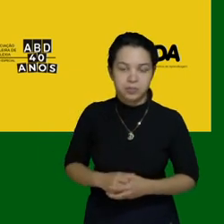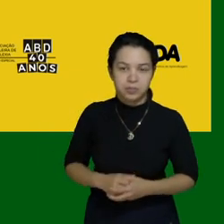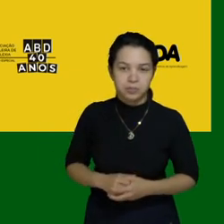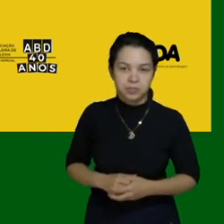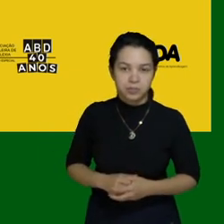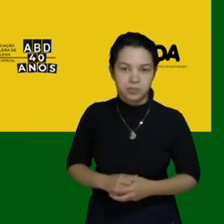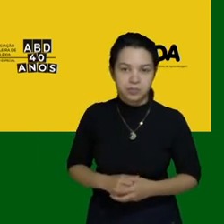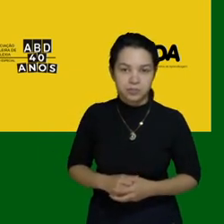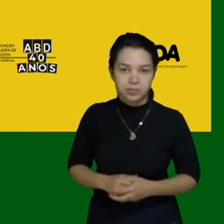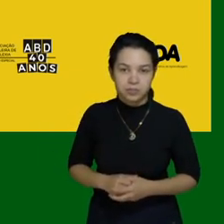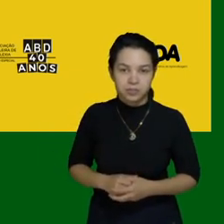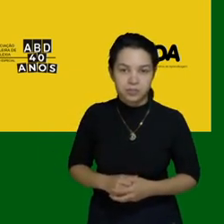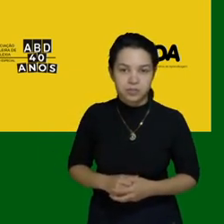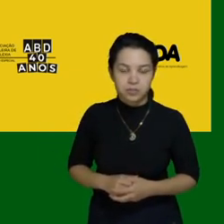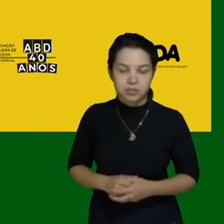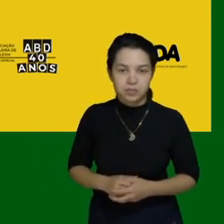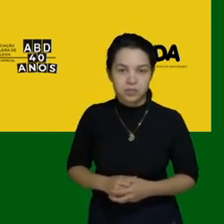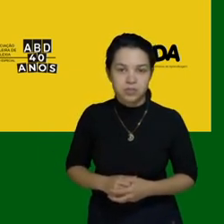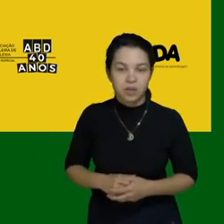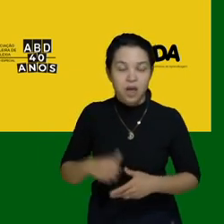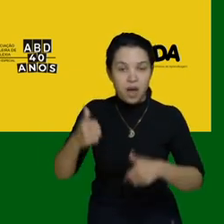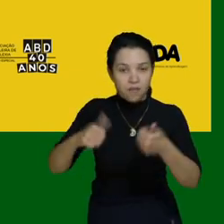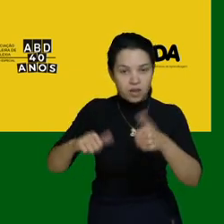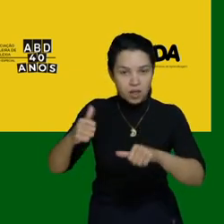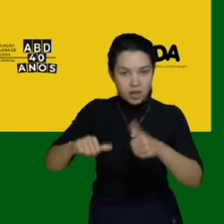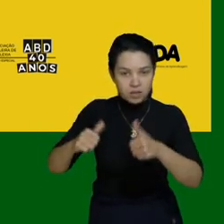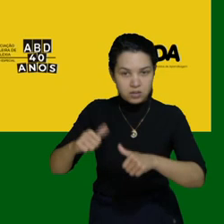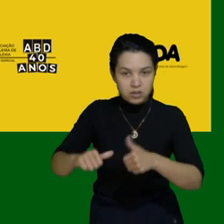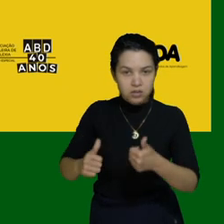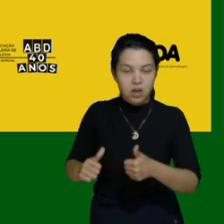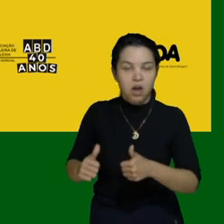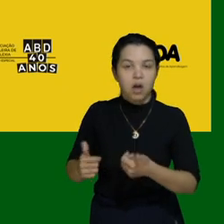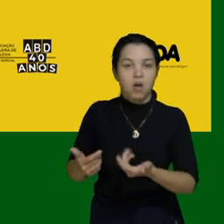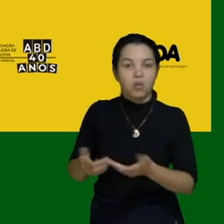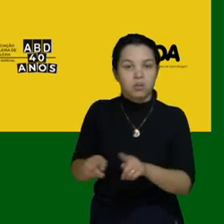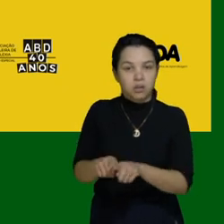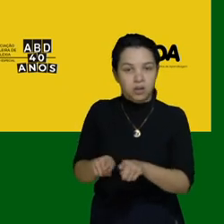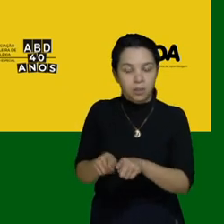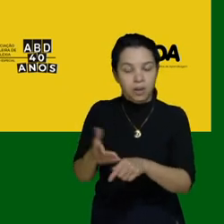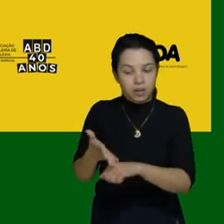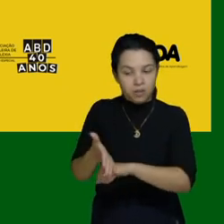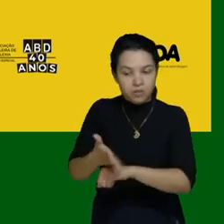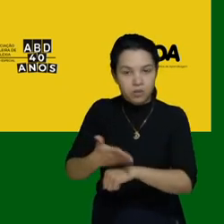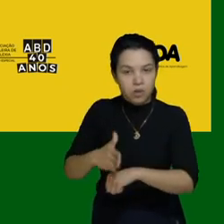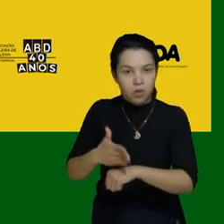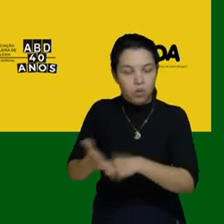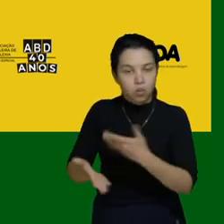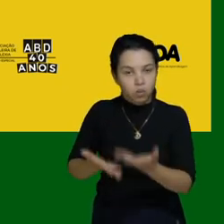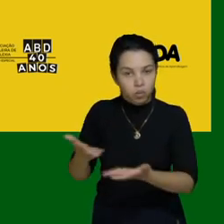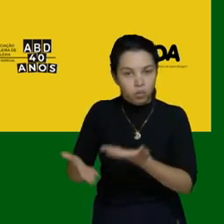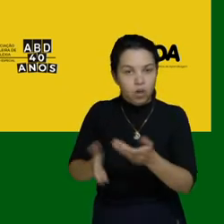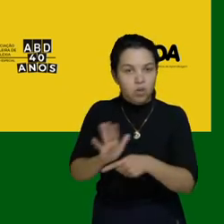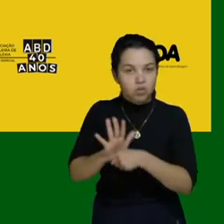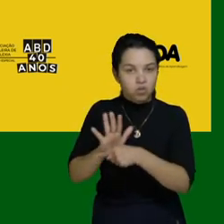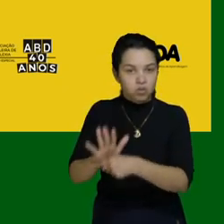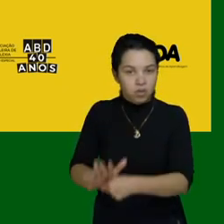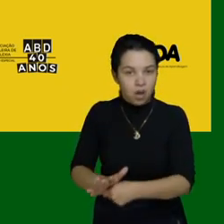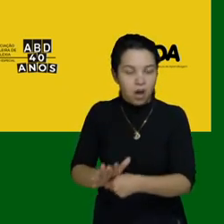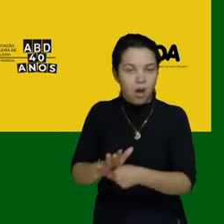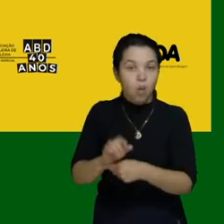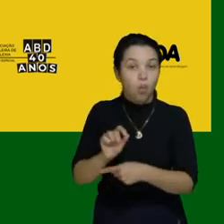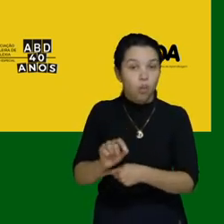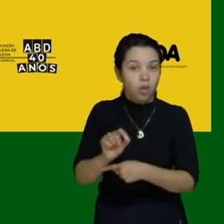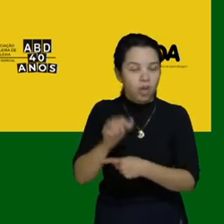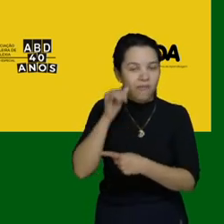mesmo e avaliação intervenção vai ajudar não ter essa depressão precoce